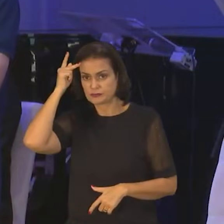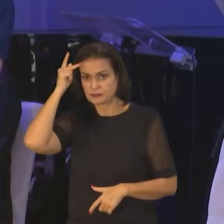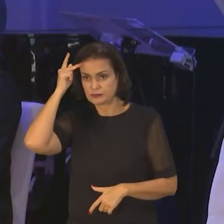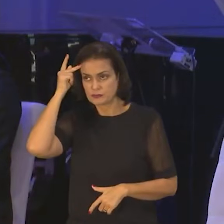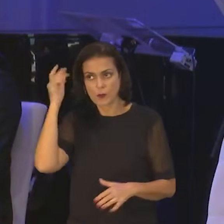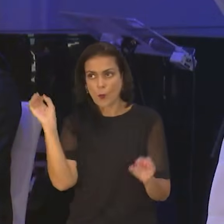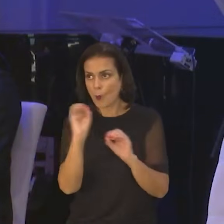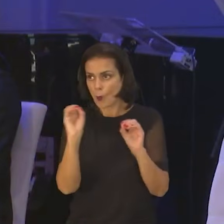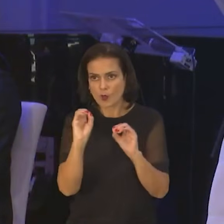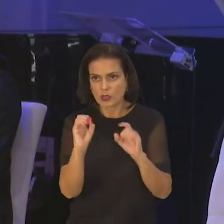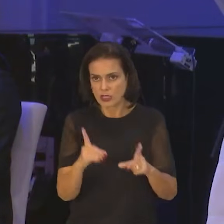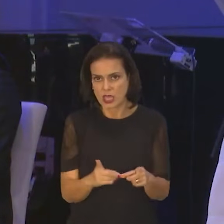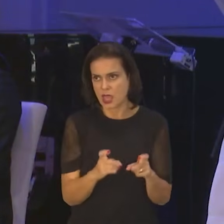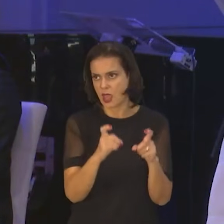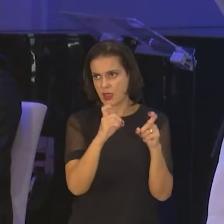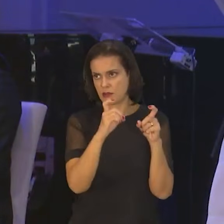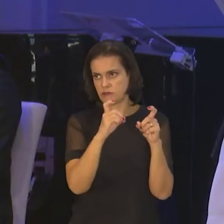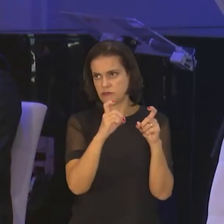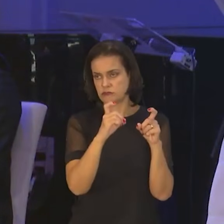Sem guerra.